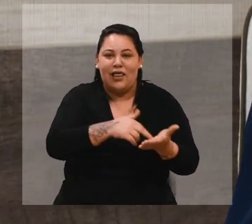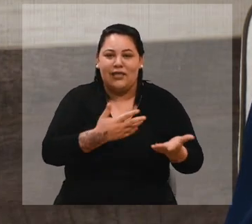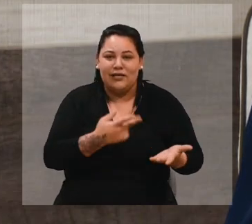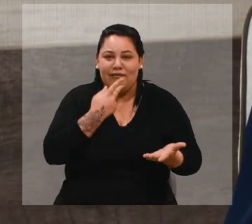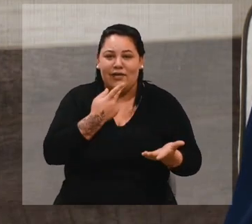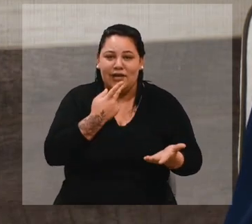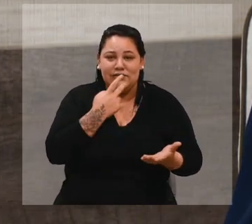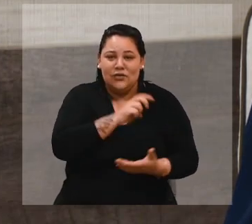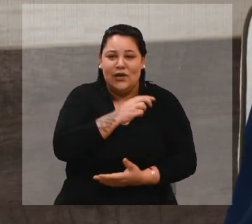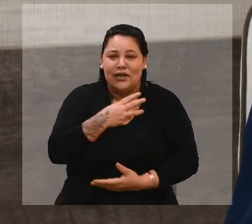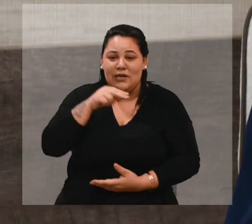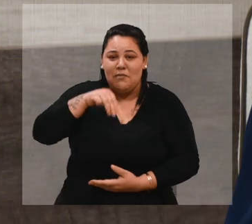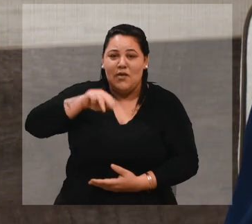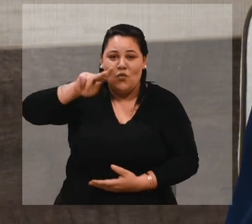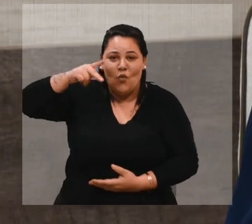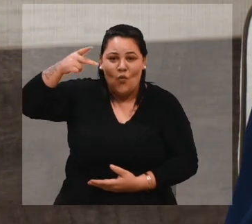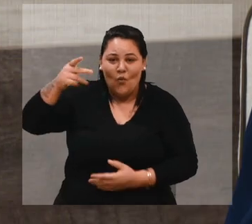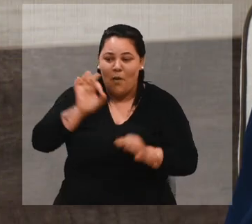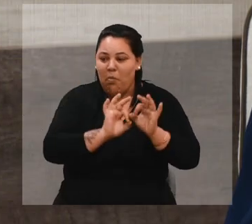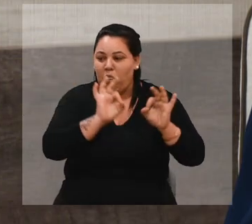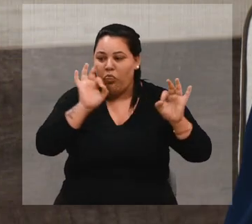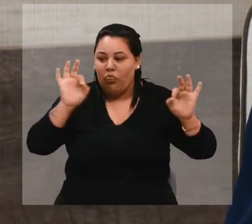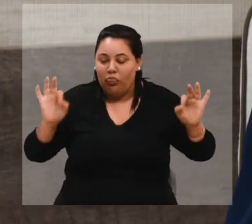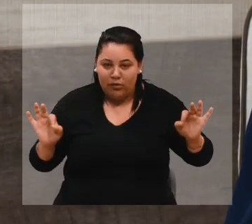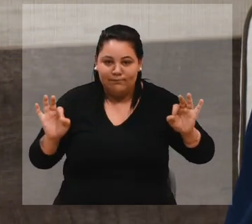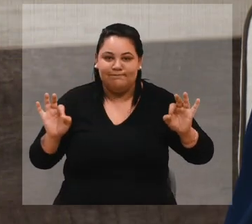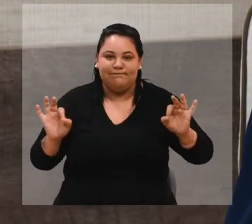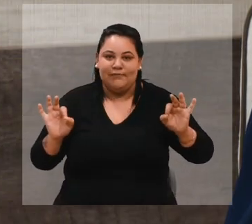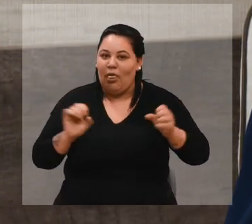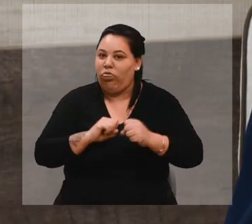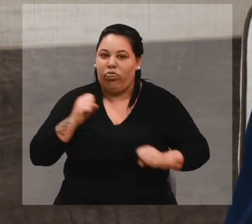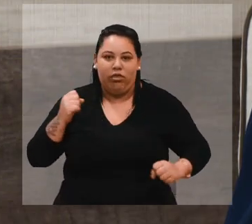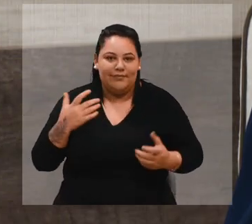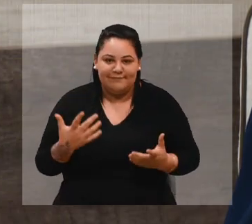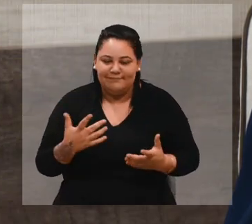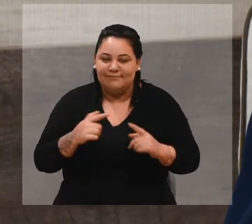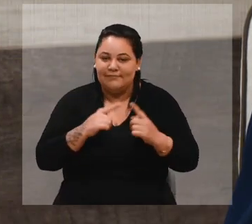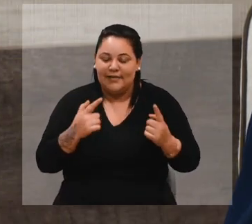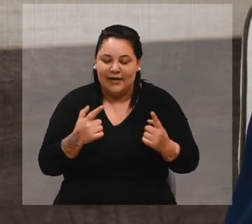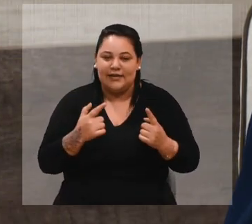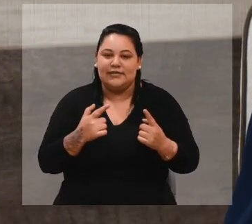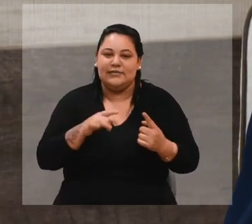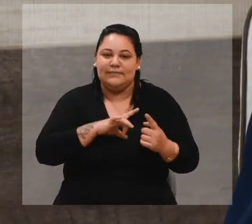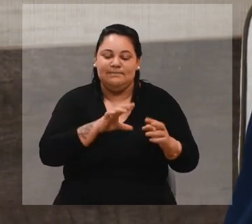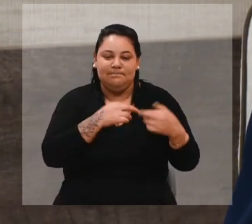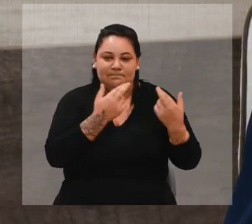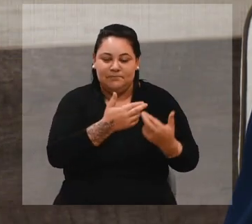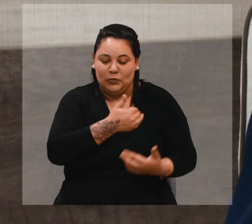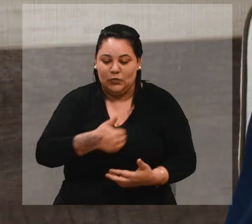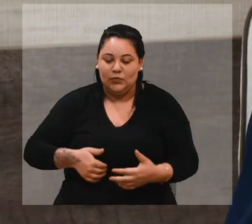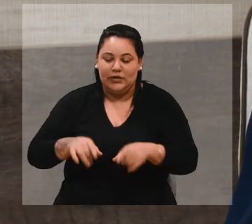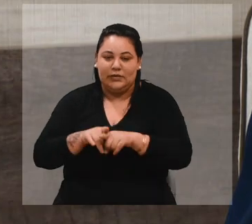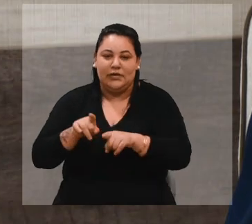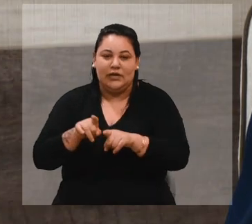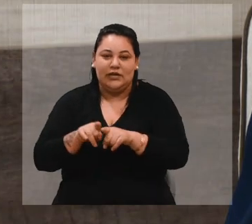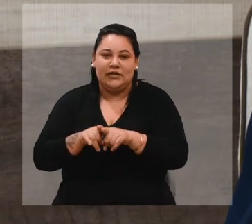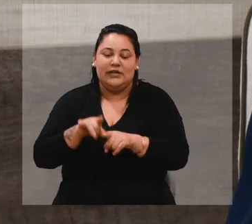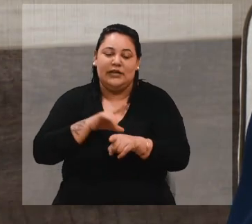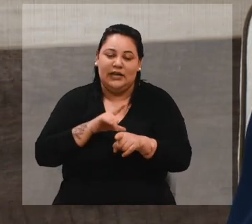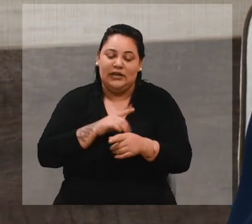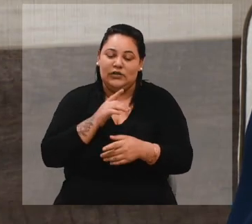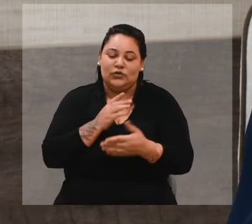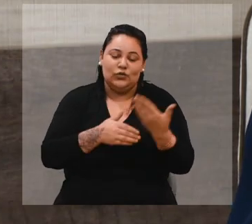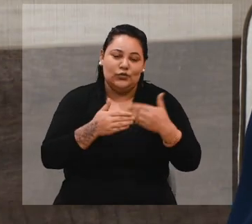metros quadrados, a Maesa é gigante, né? Mas houveram as audiências públicas, né? Aquele processo